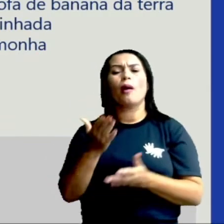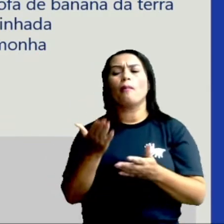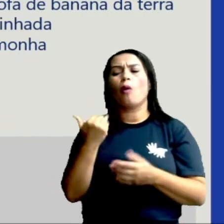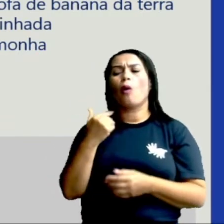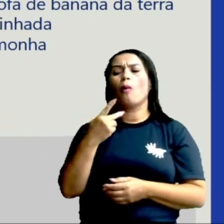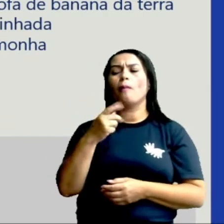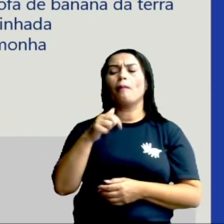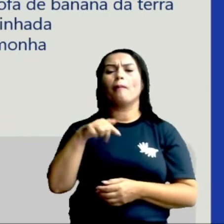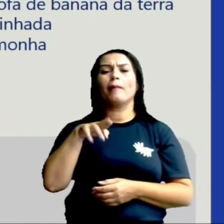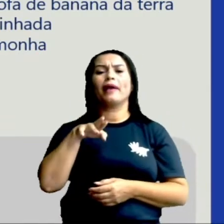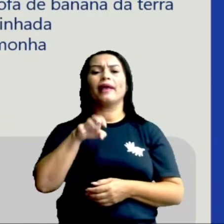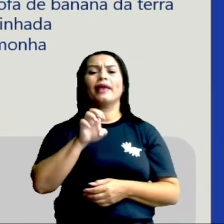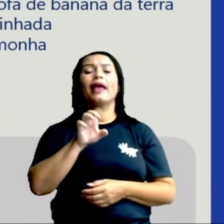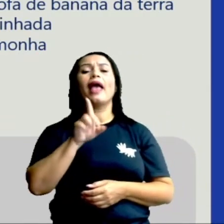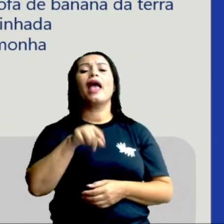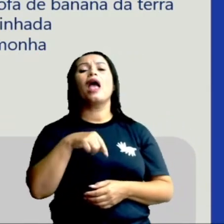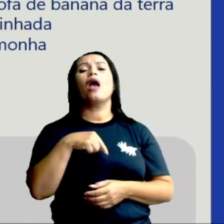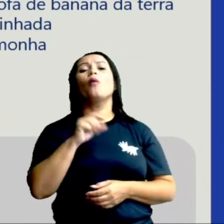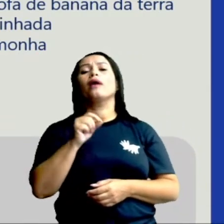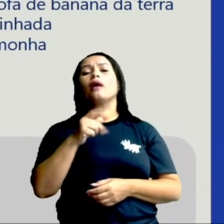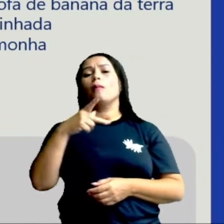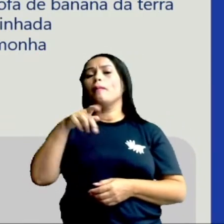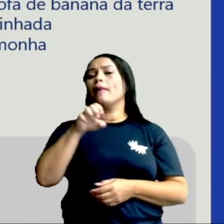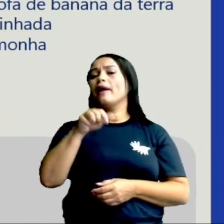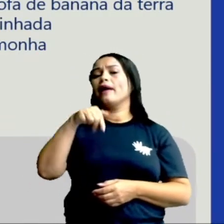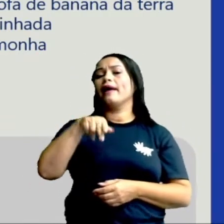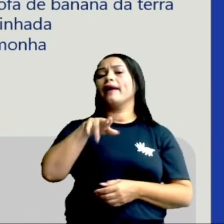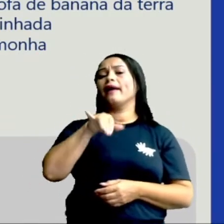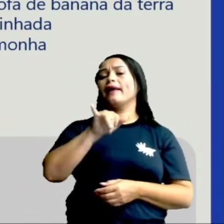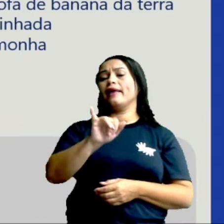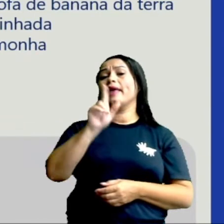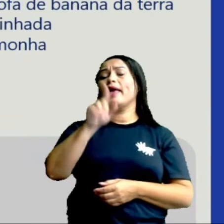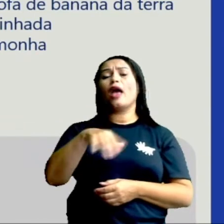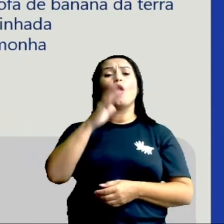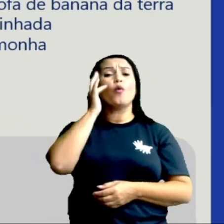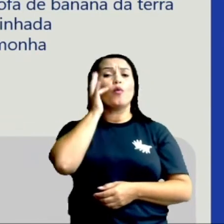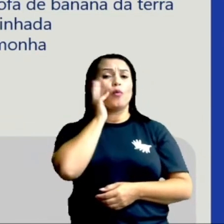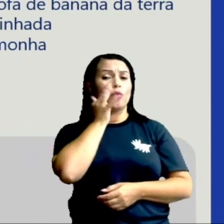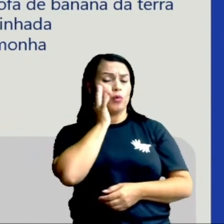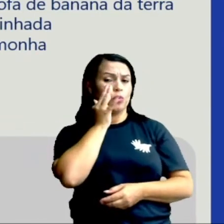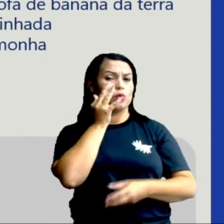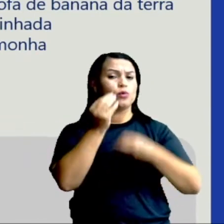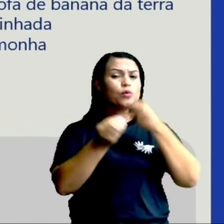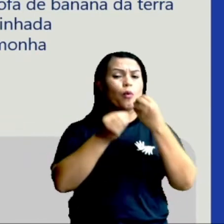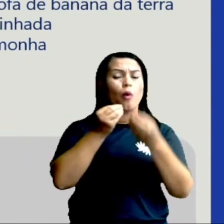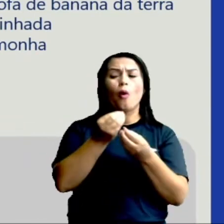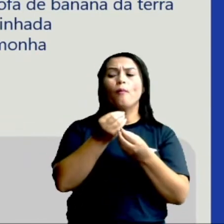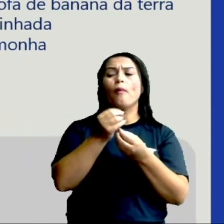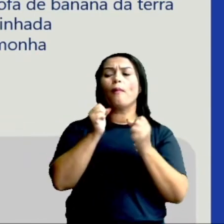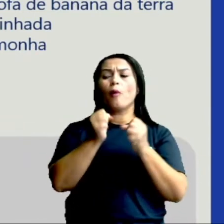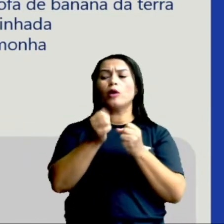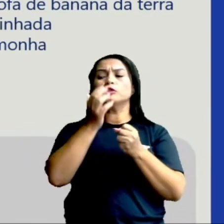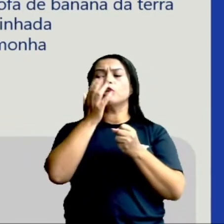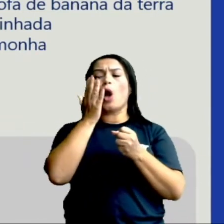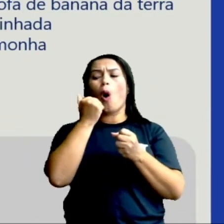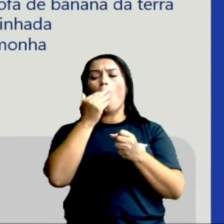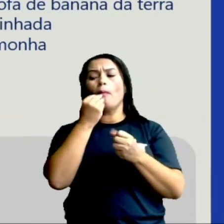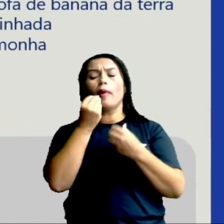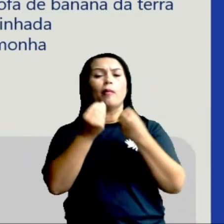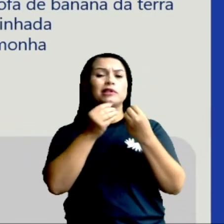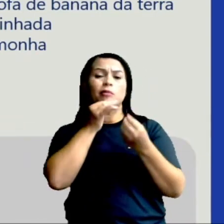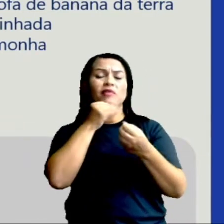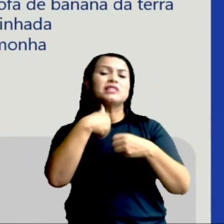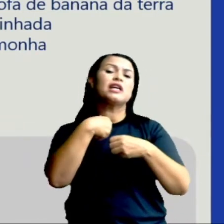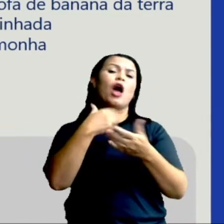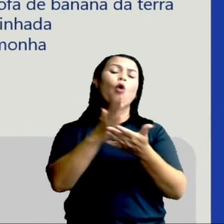pouco, é um fruto do pequizeiro, né? Então ele é consumido geralmente lá puro ou também